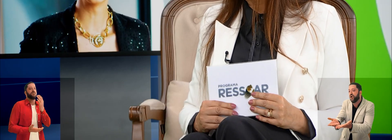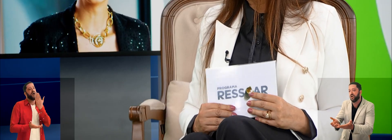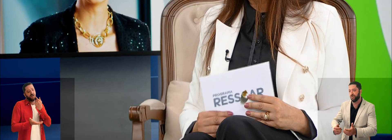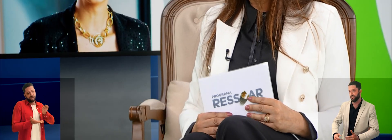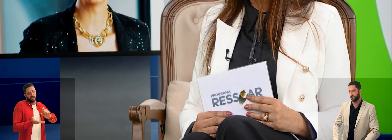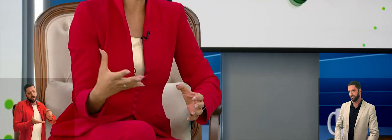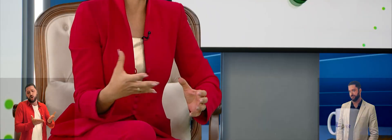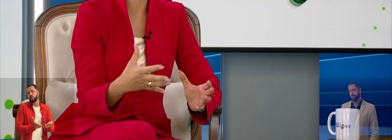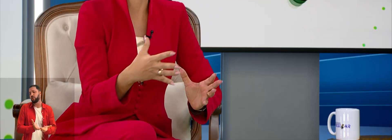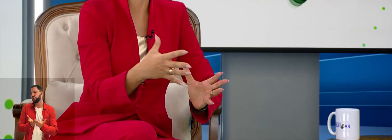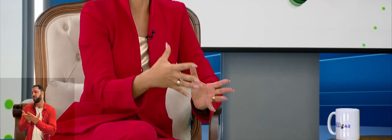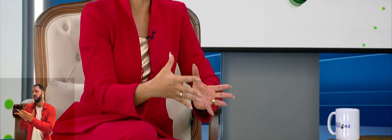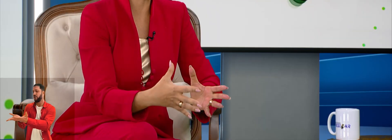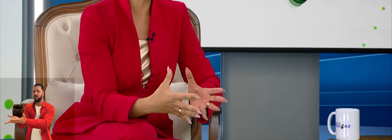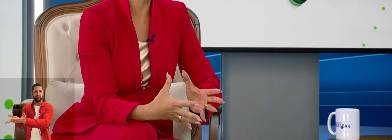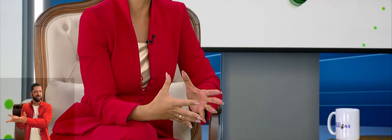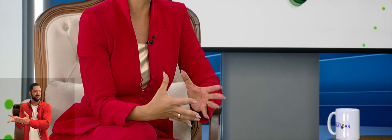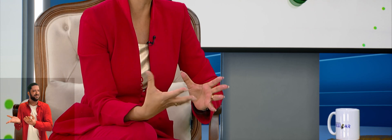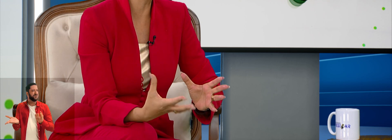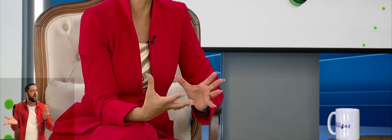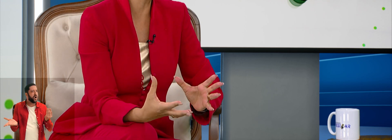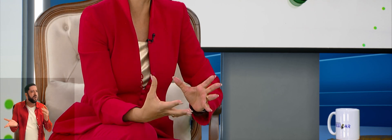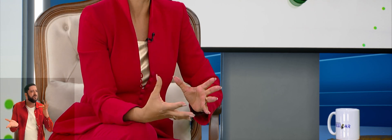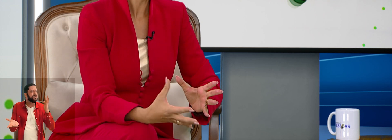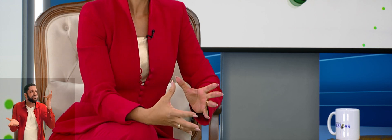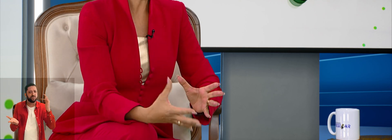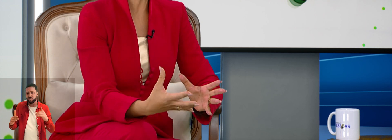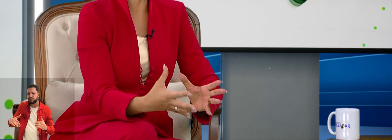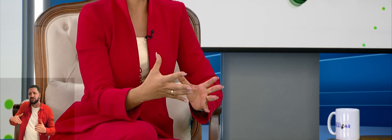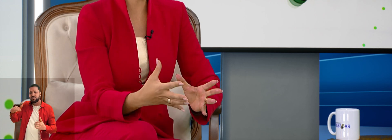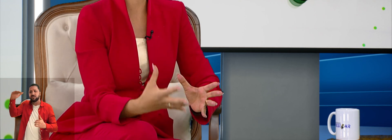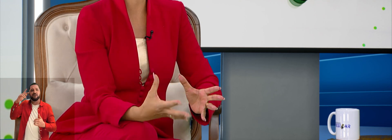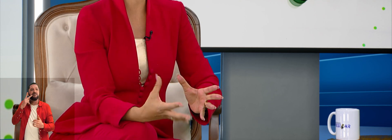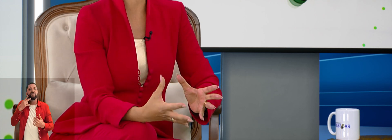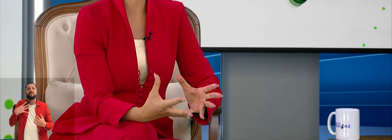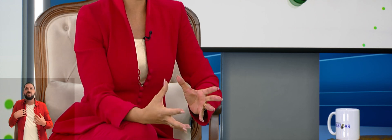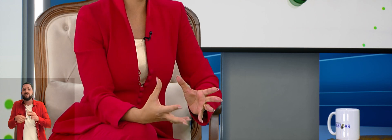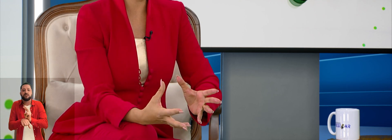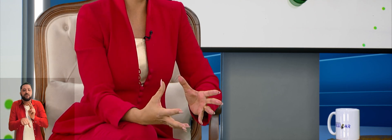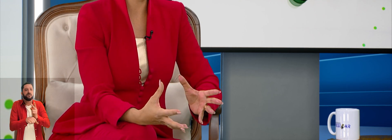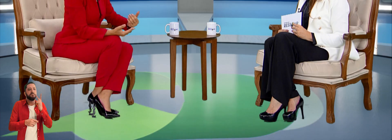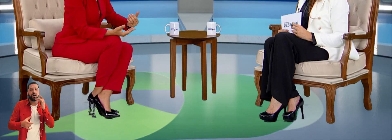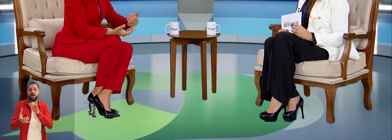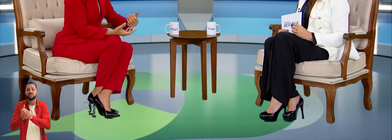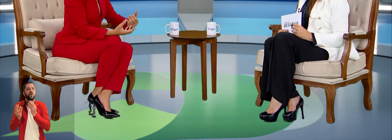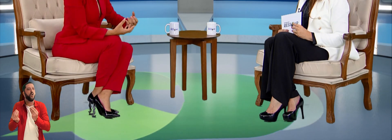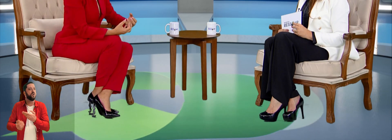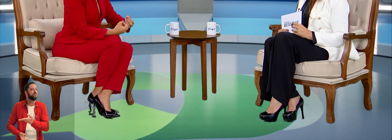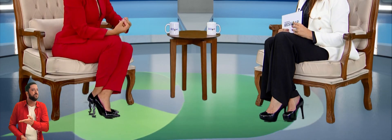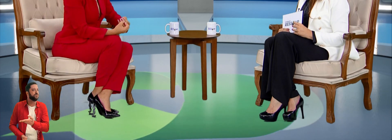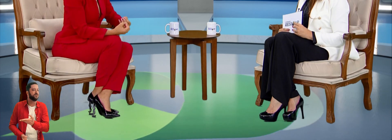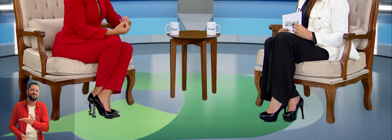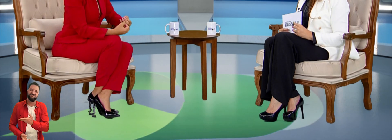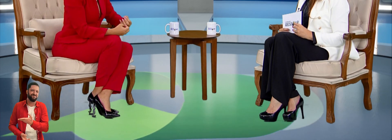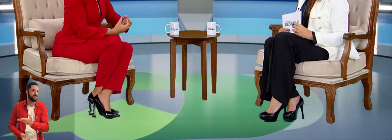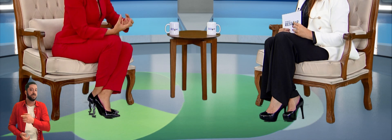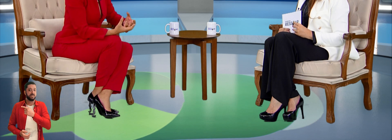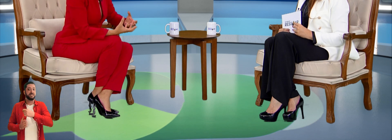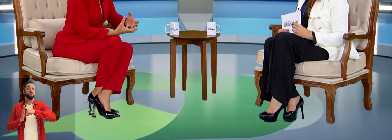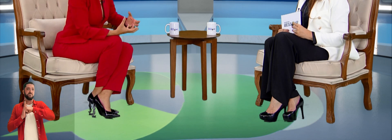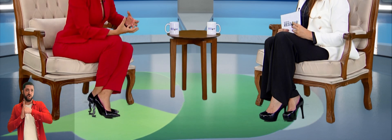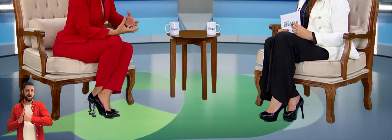mão. O filho tá com 30 anos, tá servindo a comida, tá formando. Como que essa pessoa vai ser um pai de família? Então, o bloqueio, ele